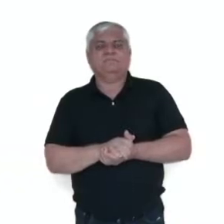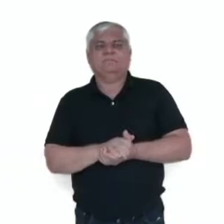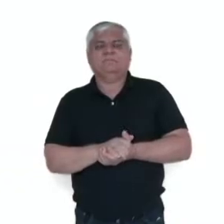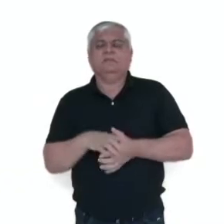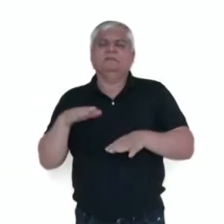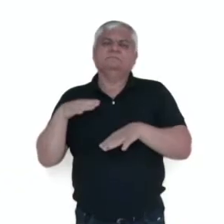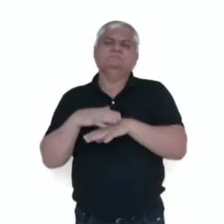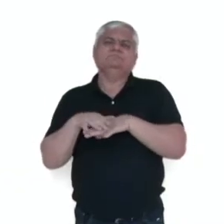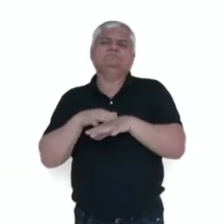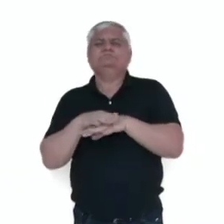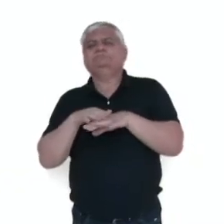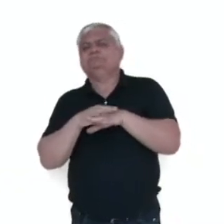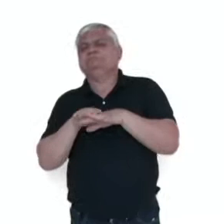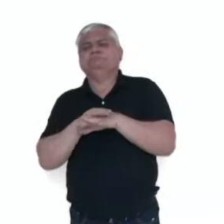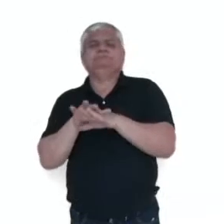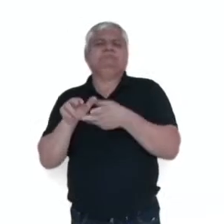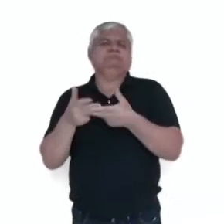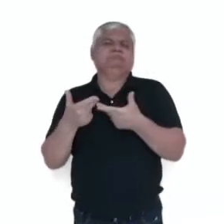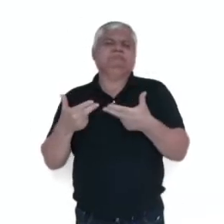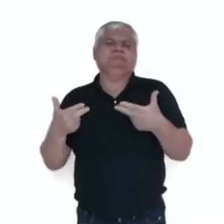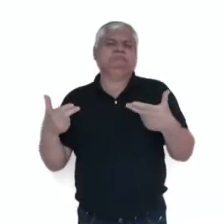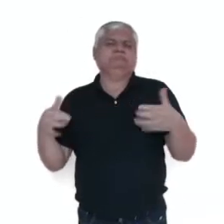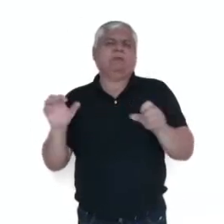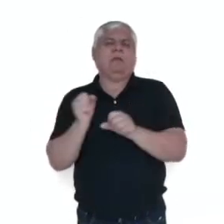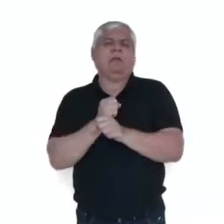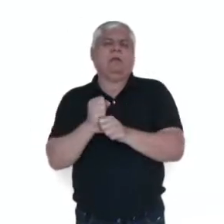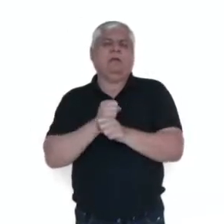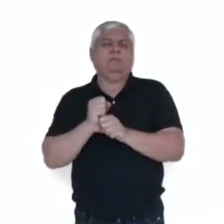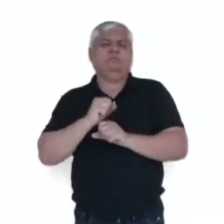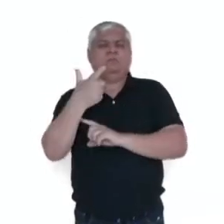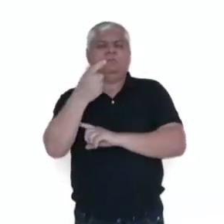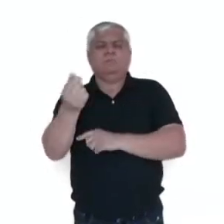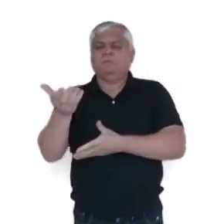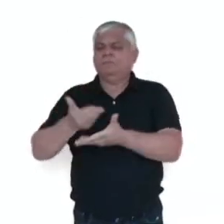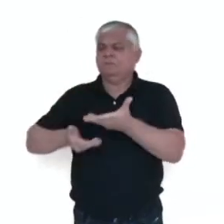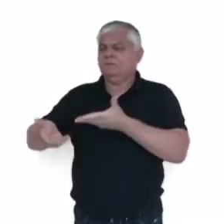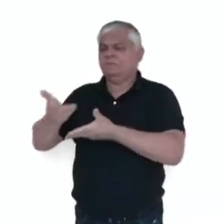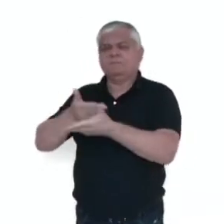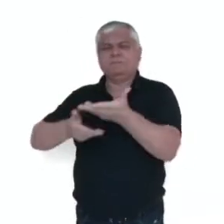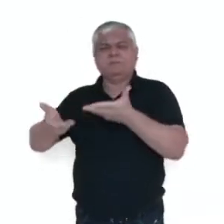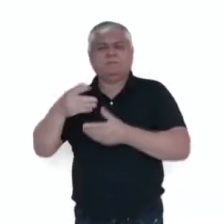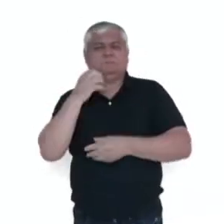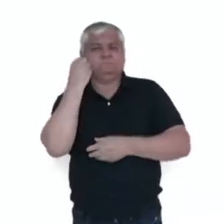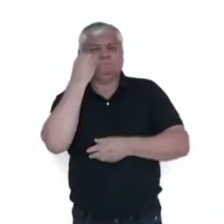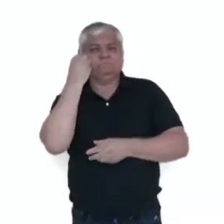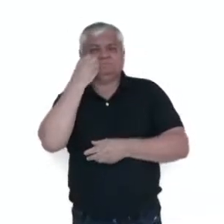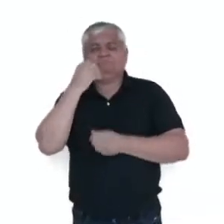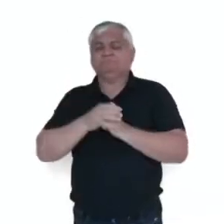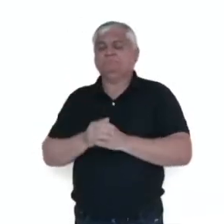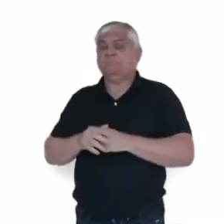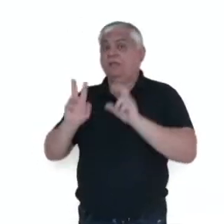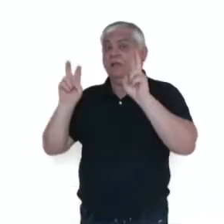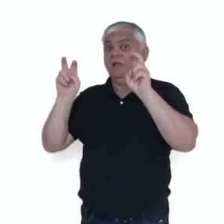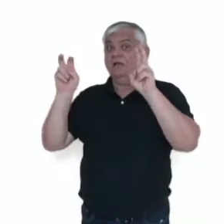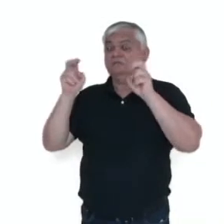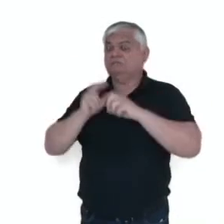de 2020 e foi muito bom poder compartilhar vivências. Os assuntos que mais chamaram a atenção